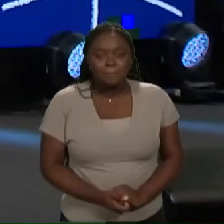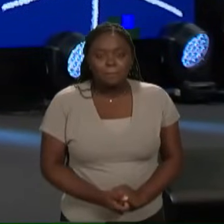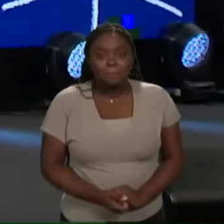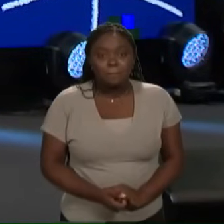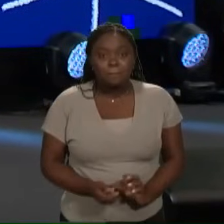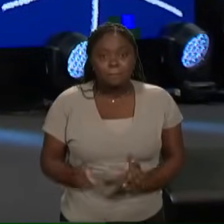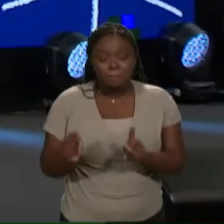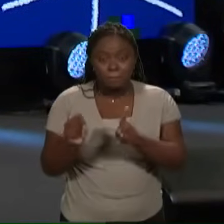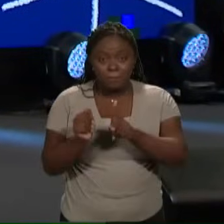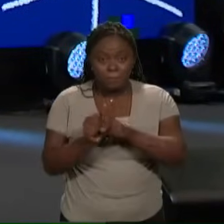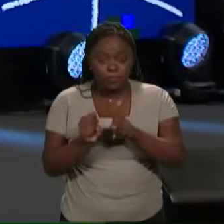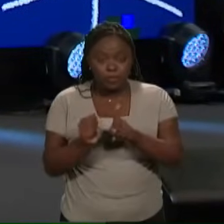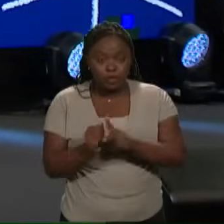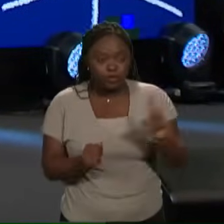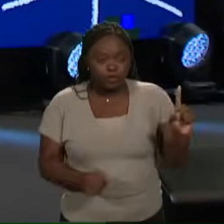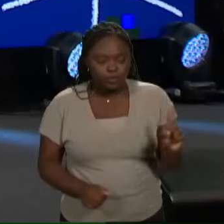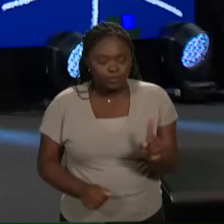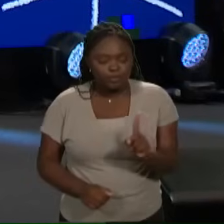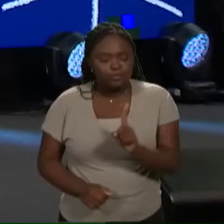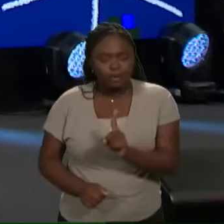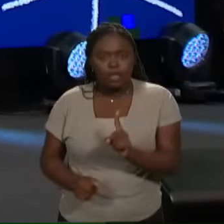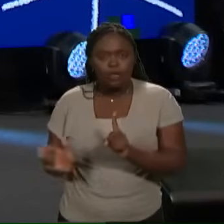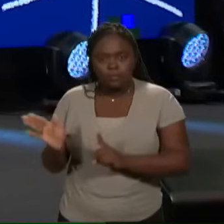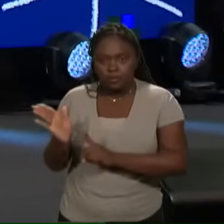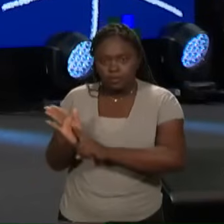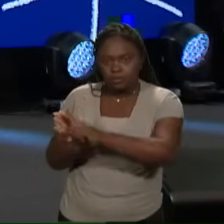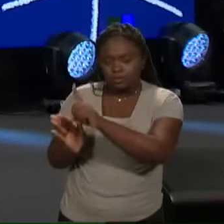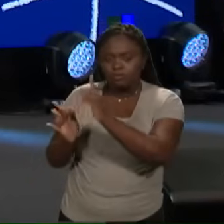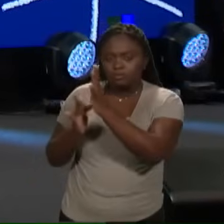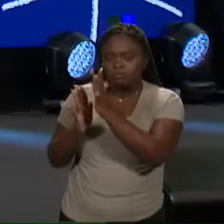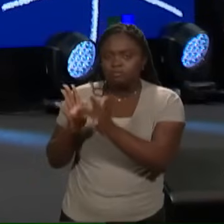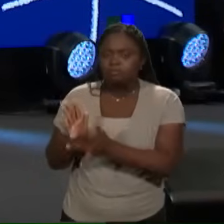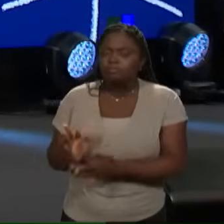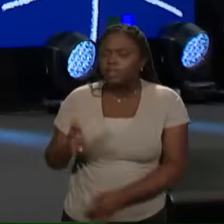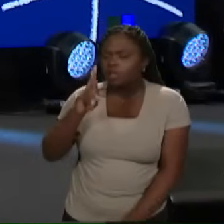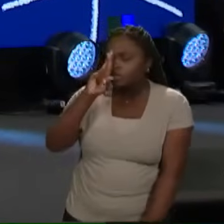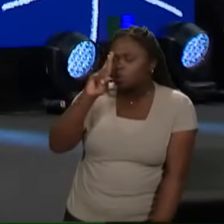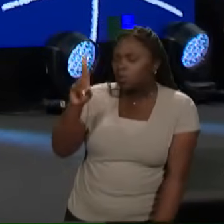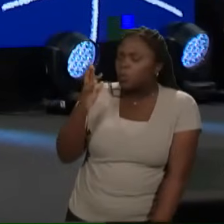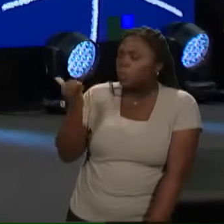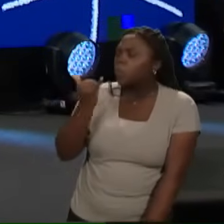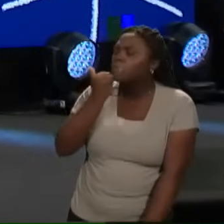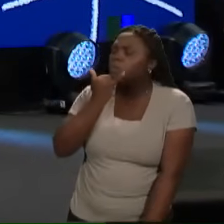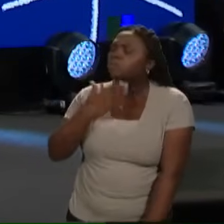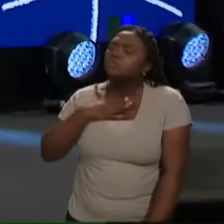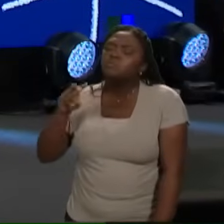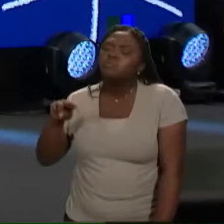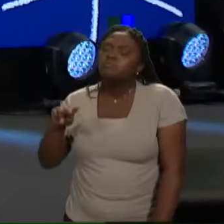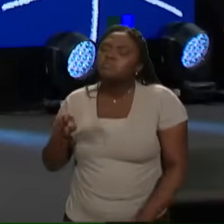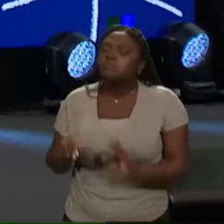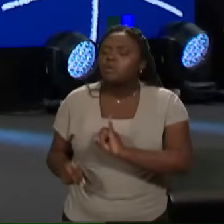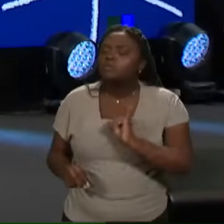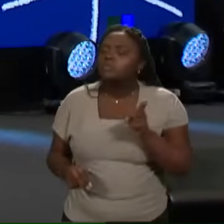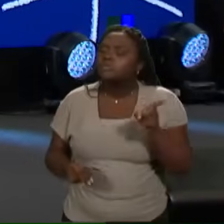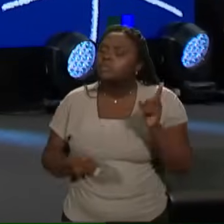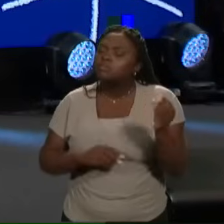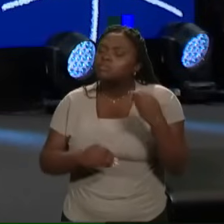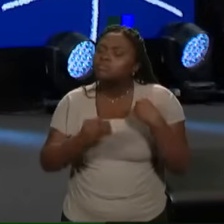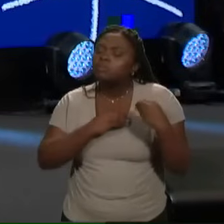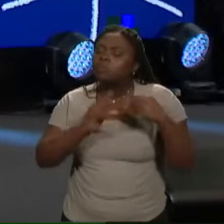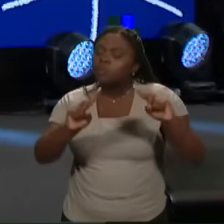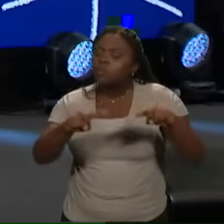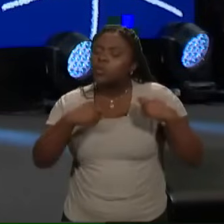Pedro aproximou-se de Jesus e perguntou: Senhor, quantas vezes deverei perdoar meu irmão quando ele pecar contra mim? Até sete